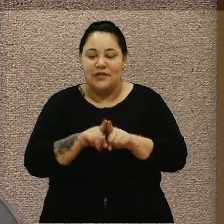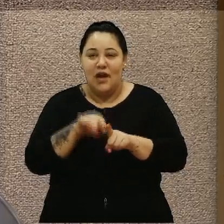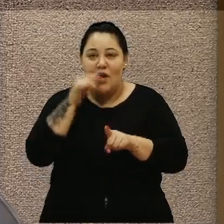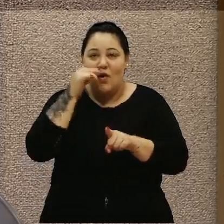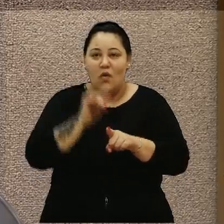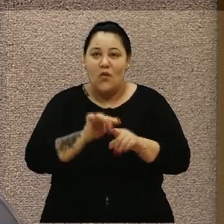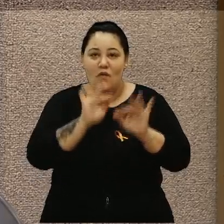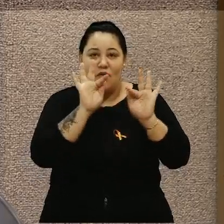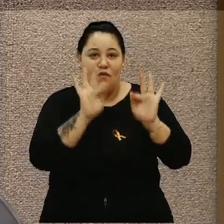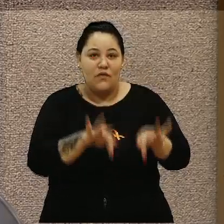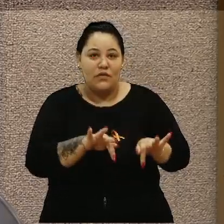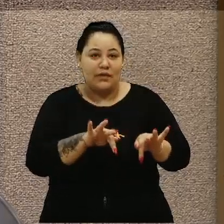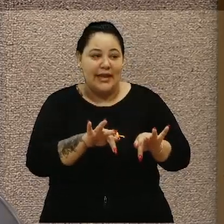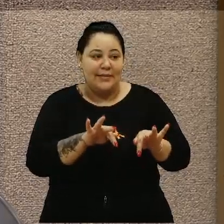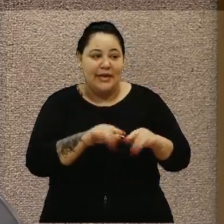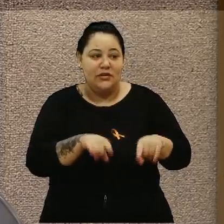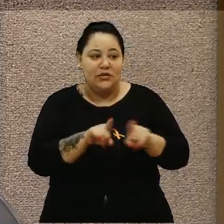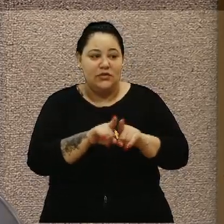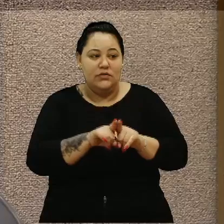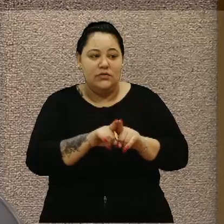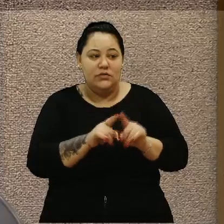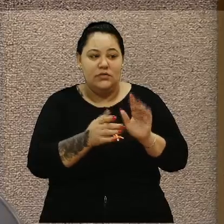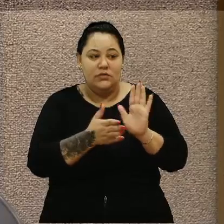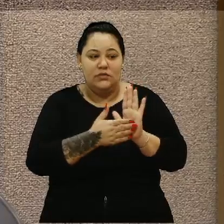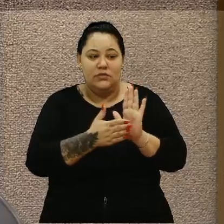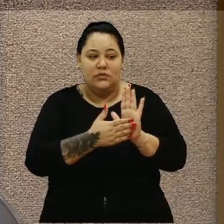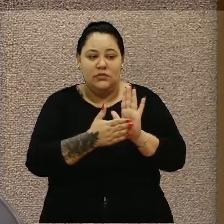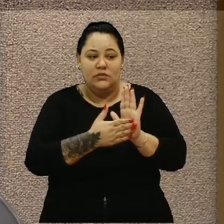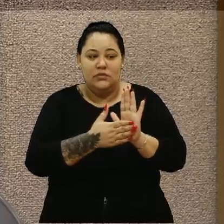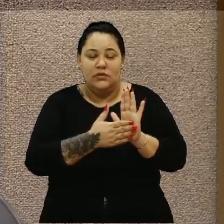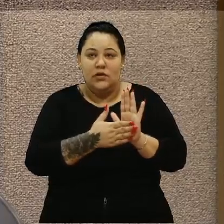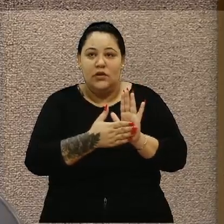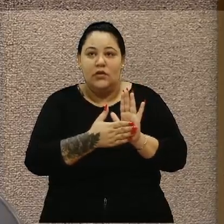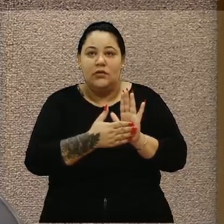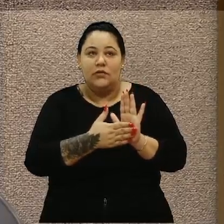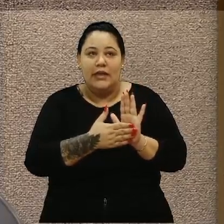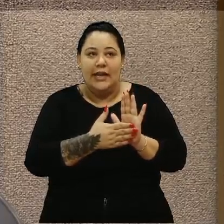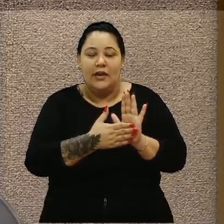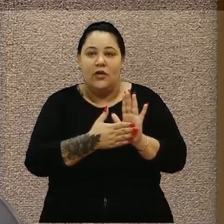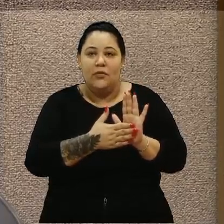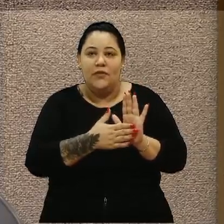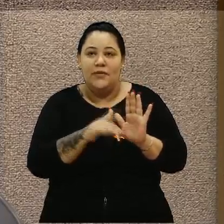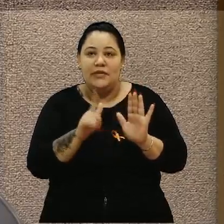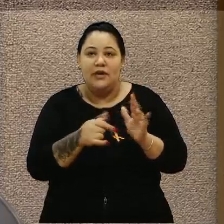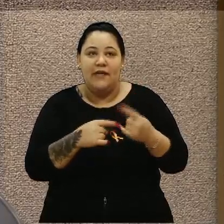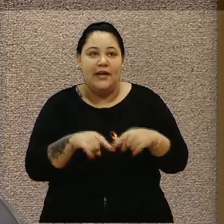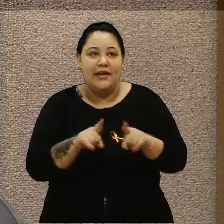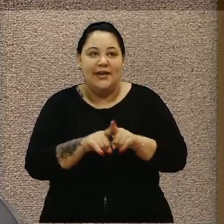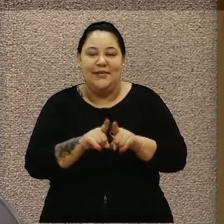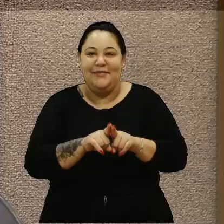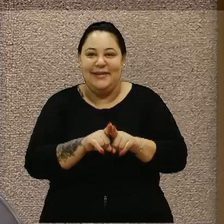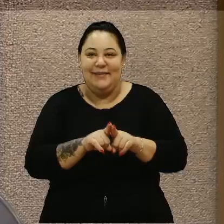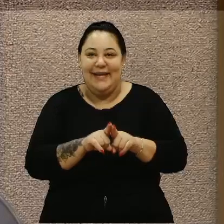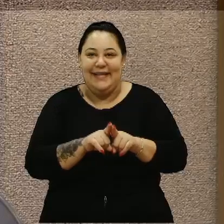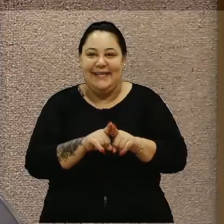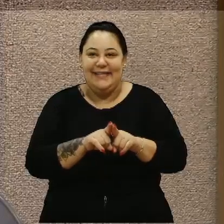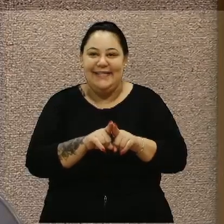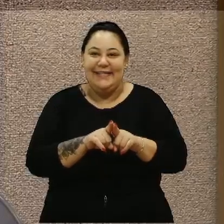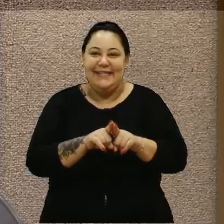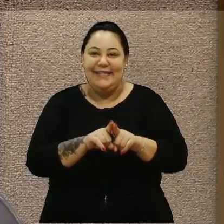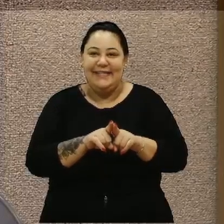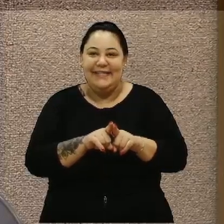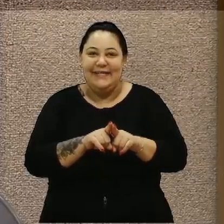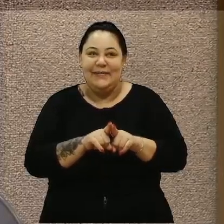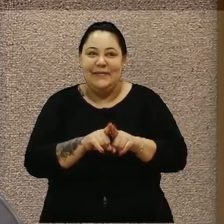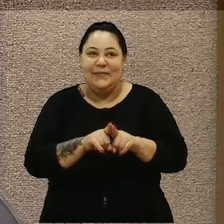com a proposta que eu achava muito interessante da construção do novo aeroporto 20 de setembro, lá na